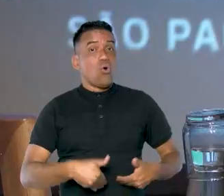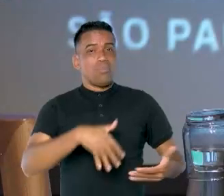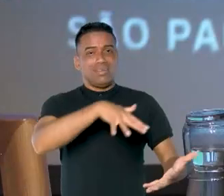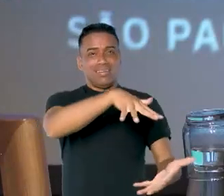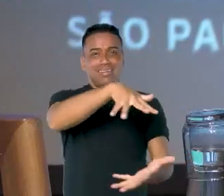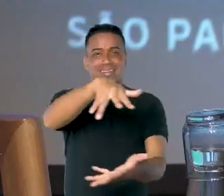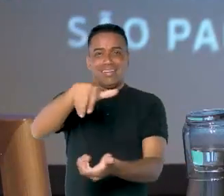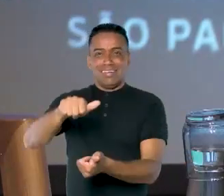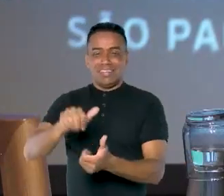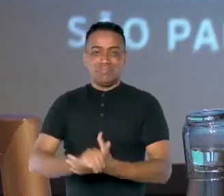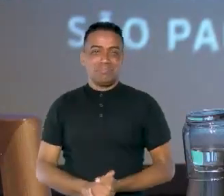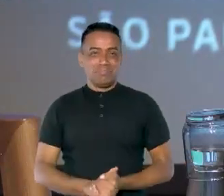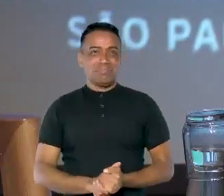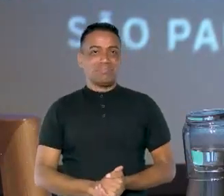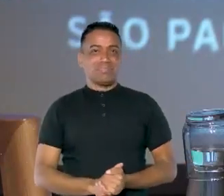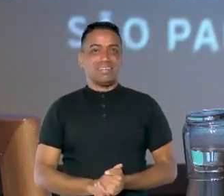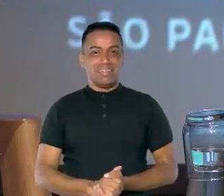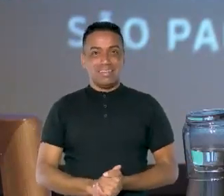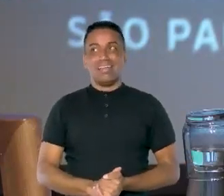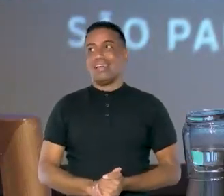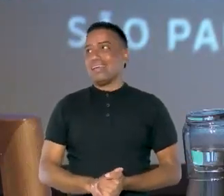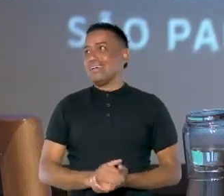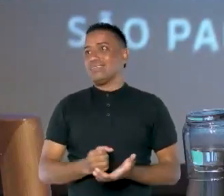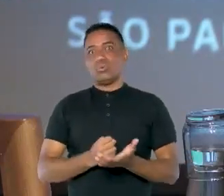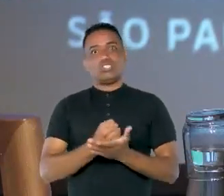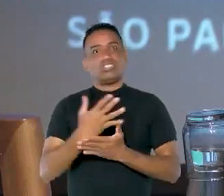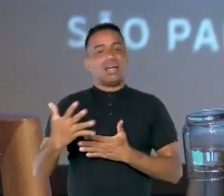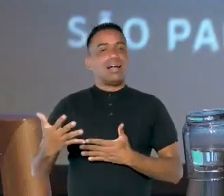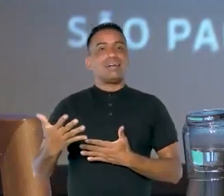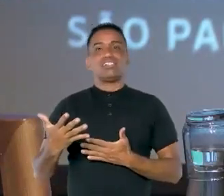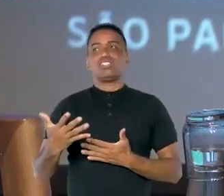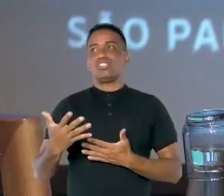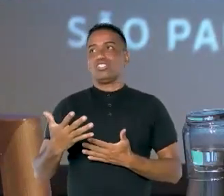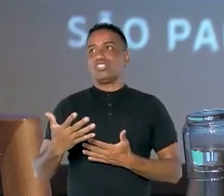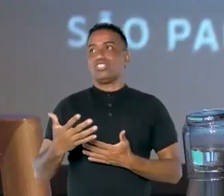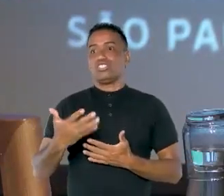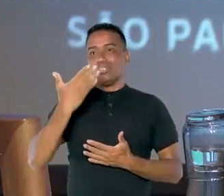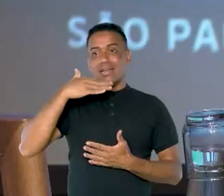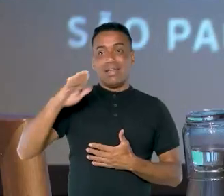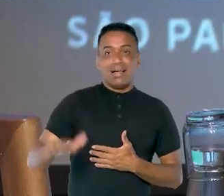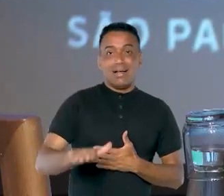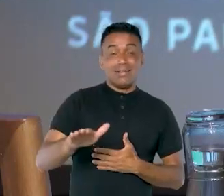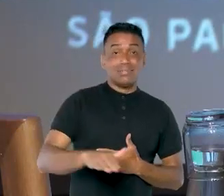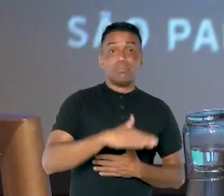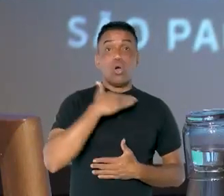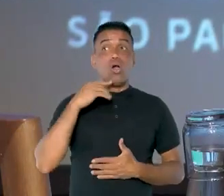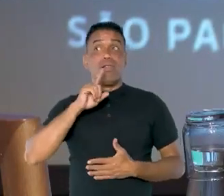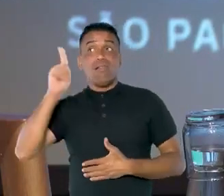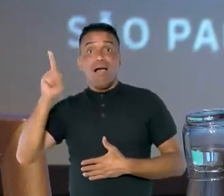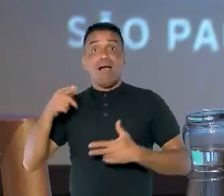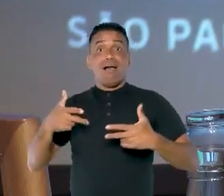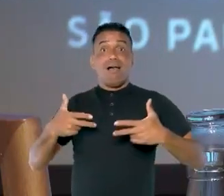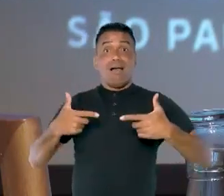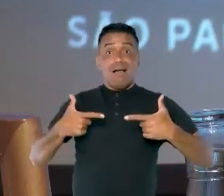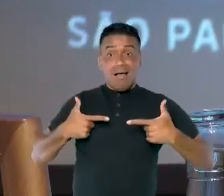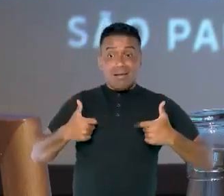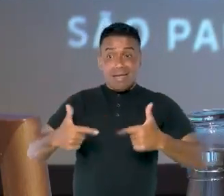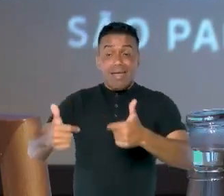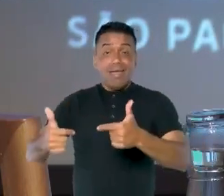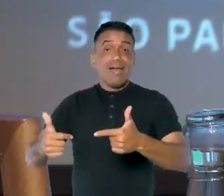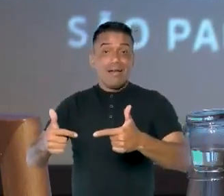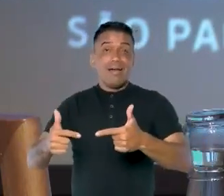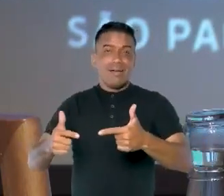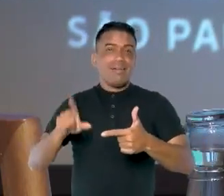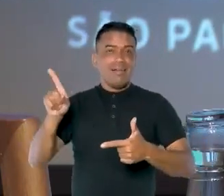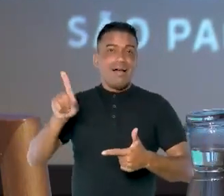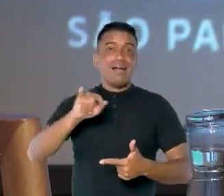são 30 vezes o número das crianças que morrem agora em Gaza, bombardeadas por Israel. Então, é uma